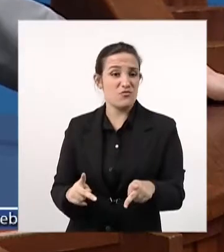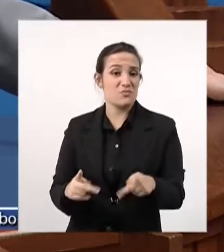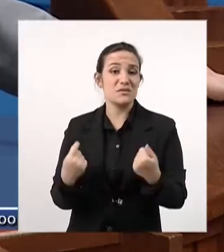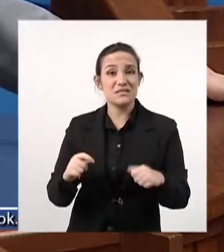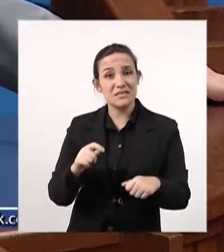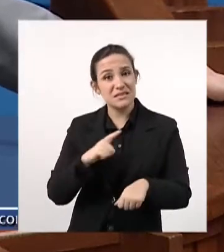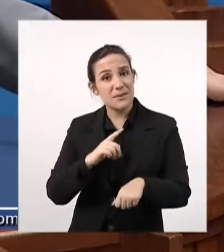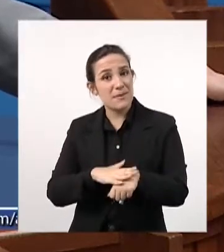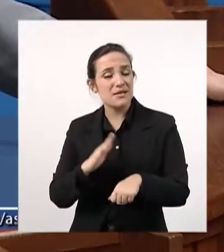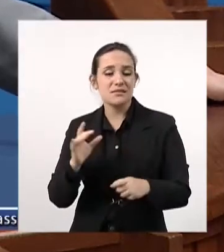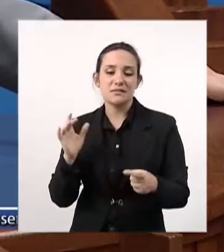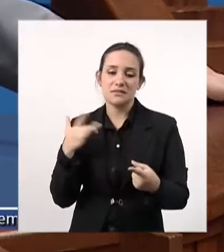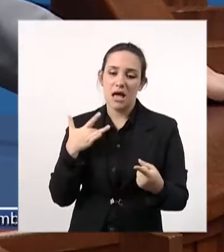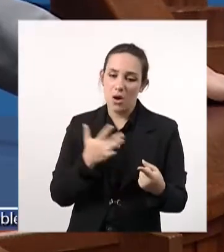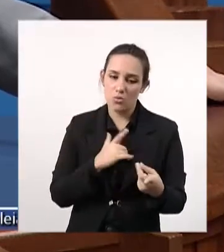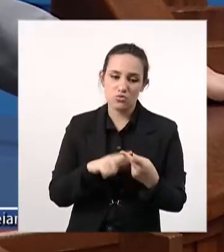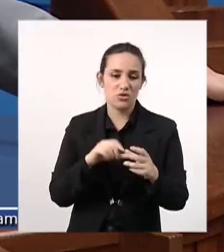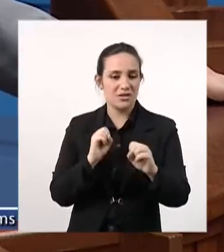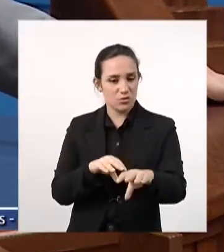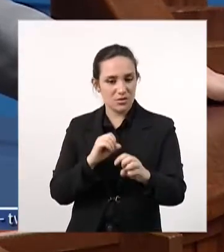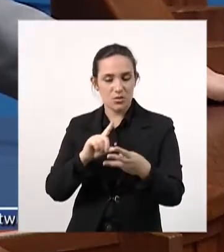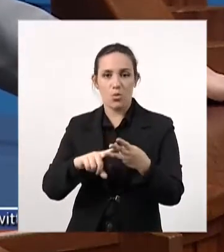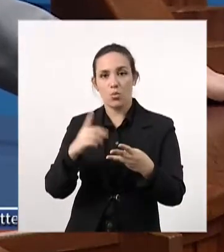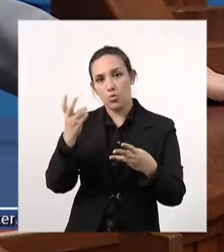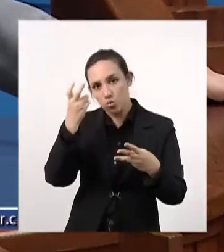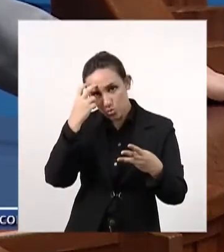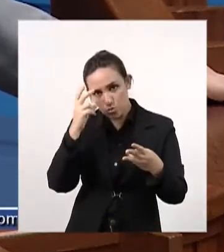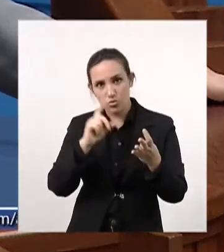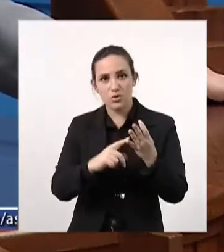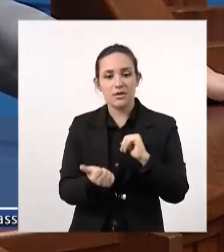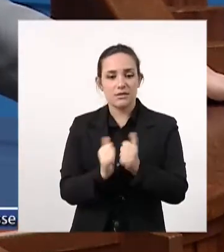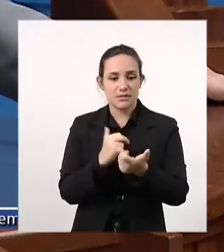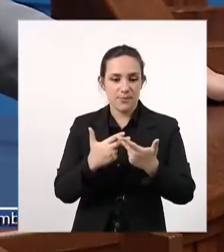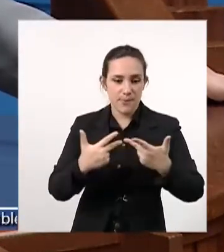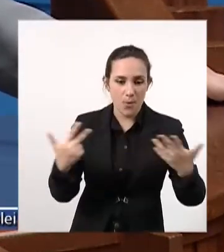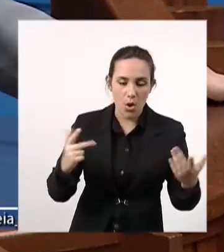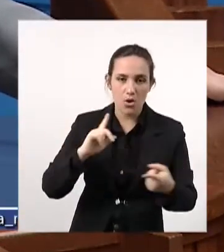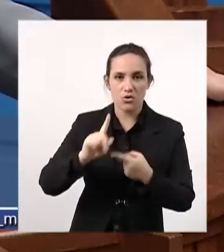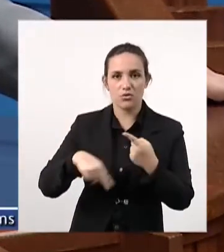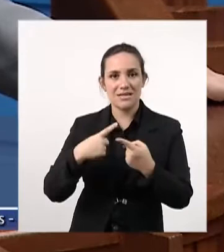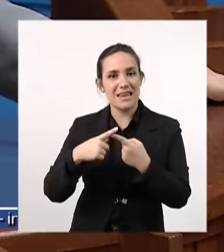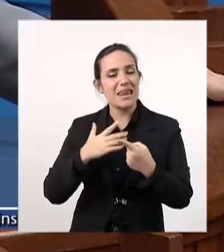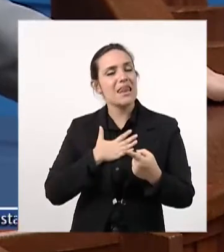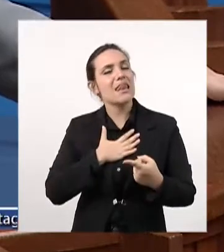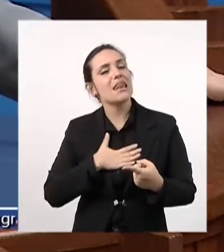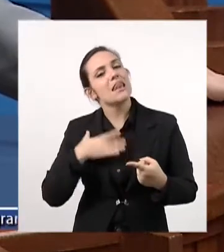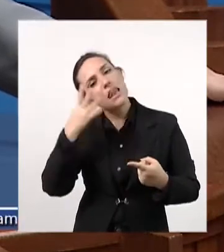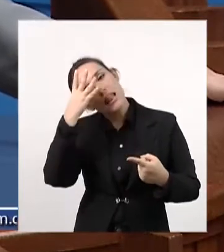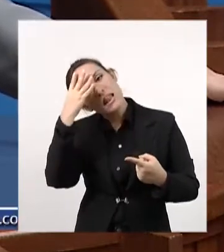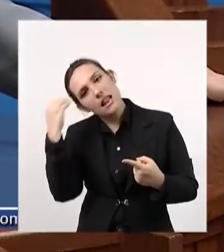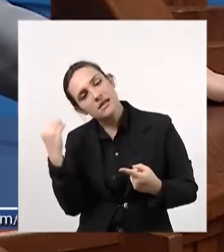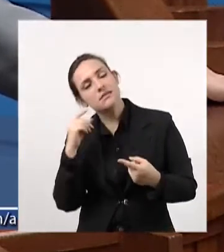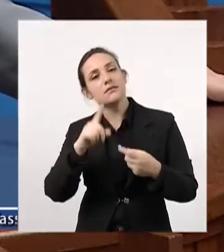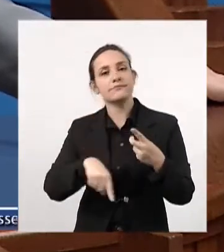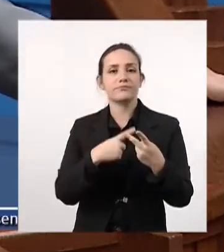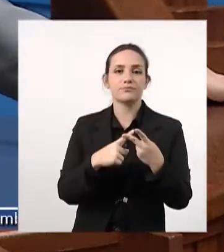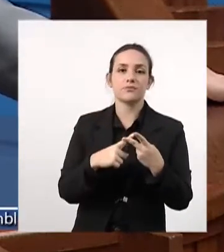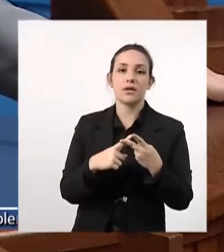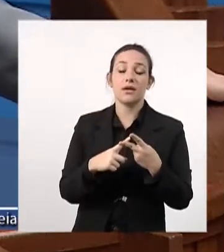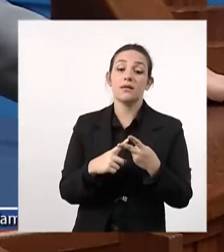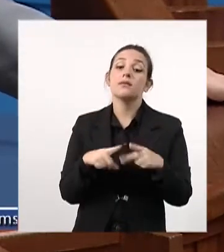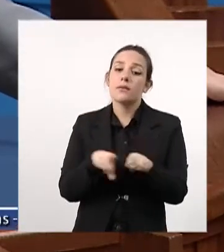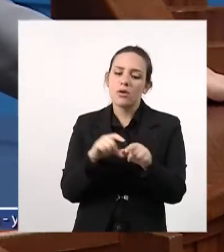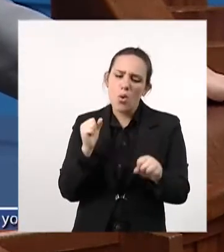mais educação, mais cultura, mais esporte, mais lazer, mais